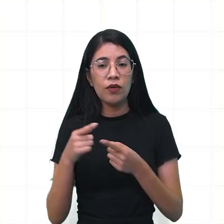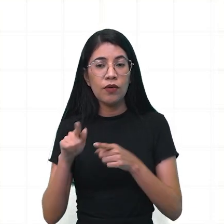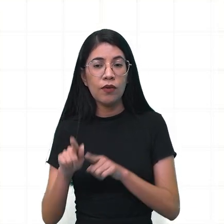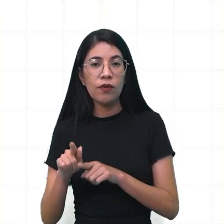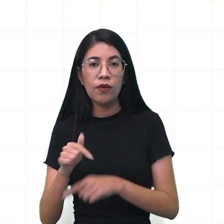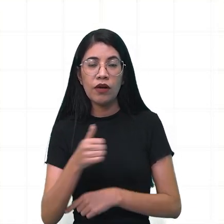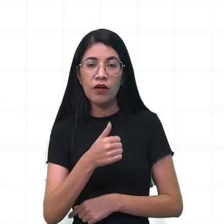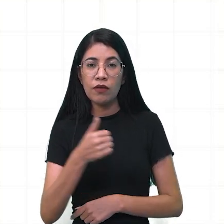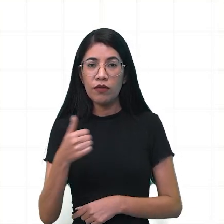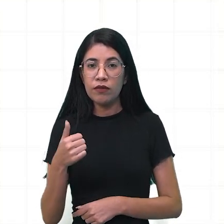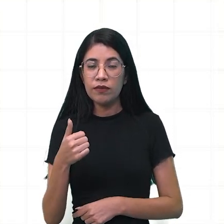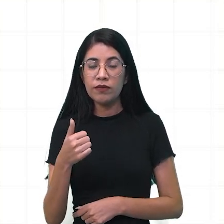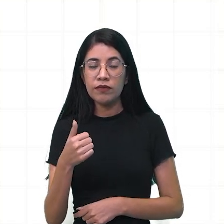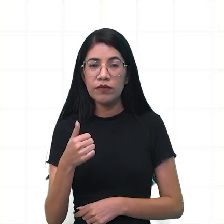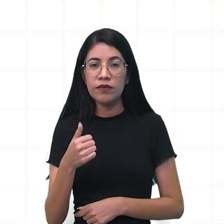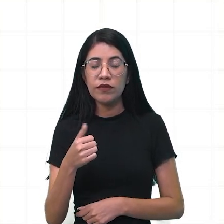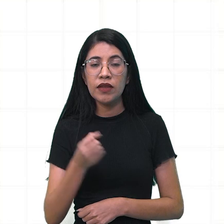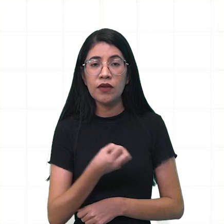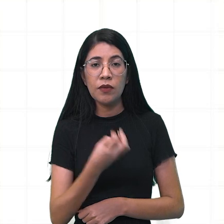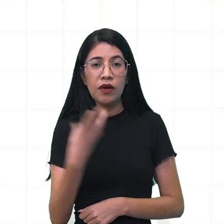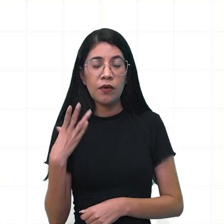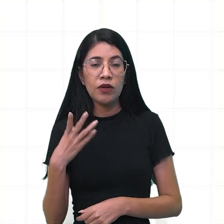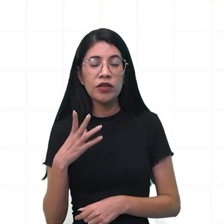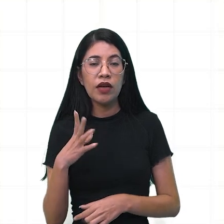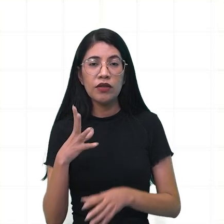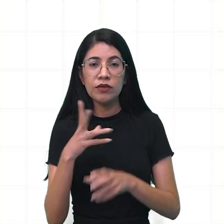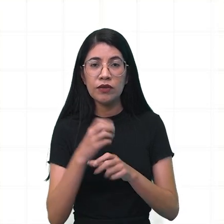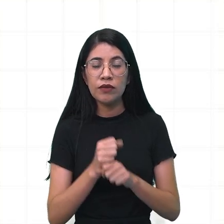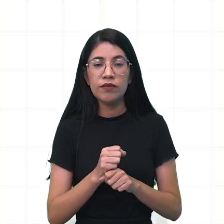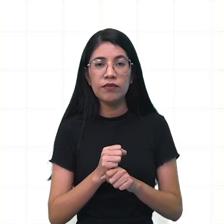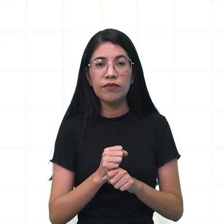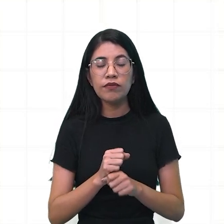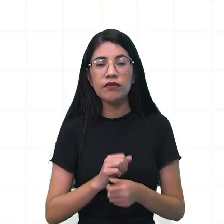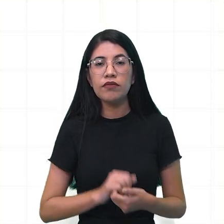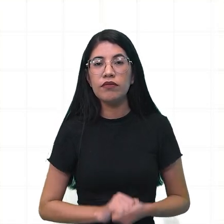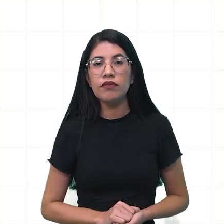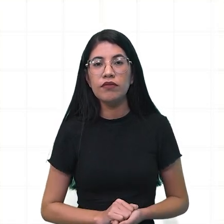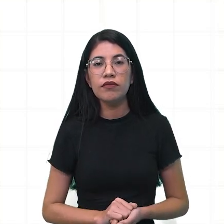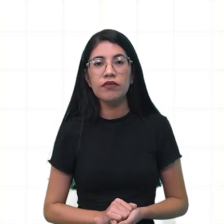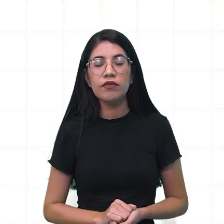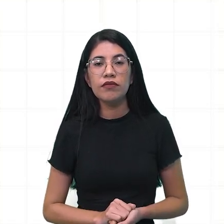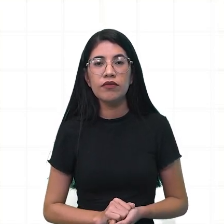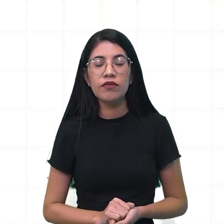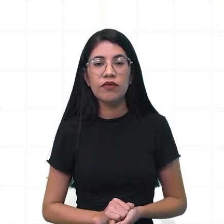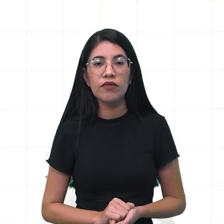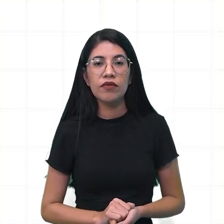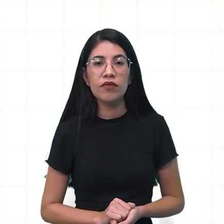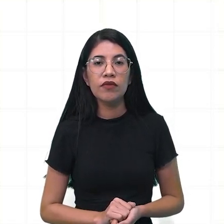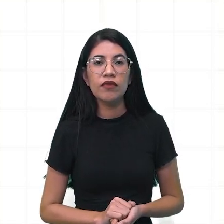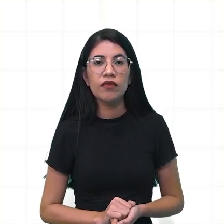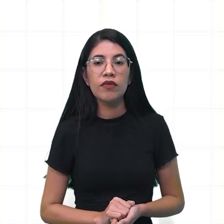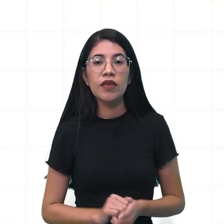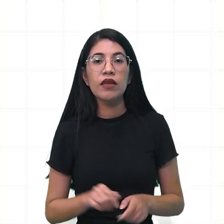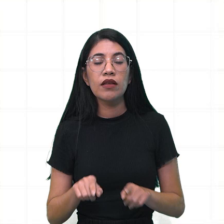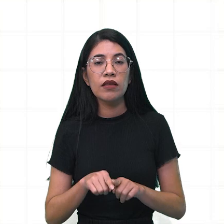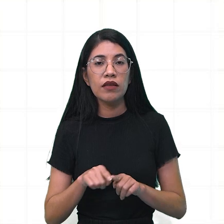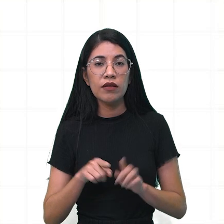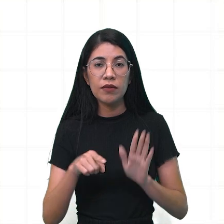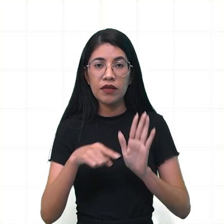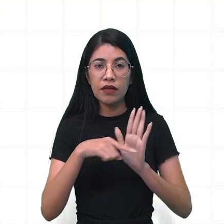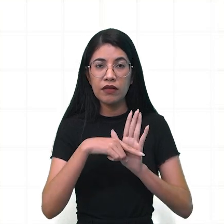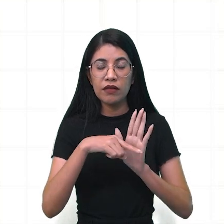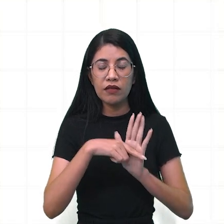11 né o saldo aí isso o saldo aqui também vai ser um saldo